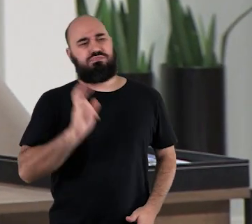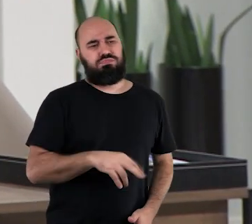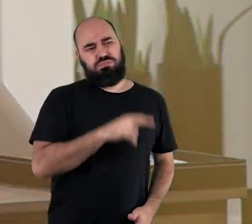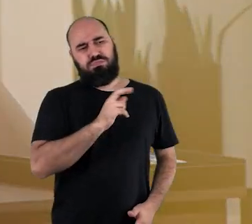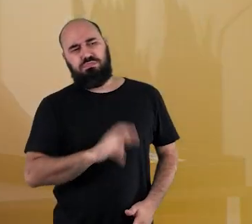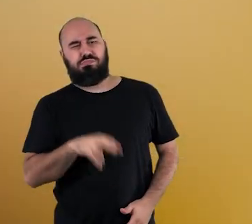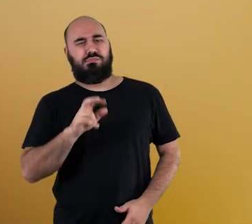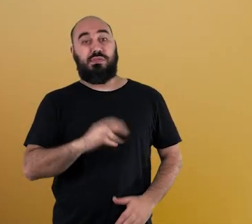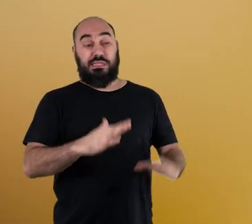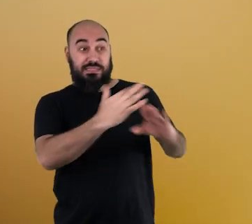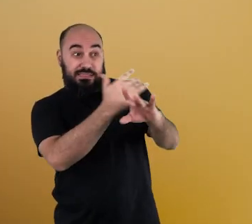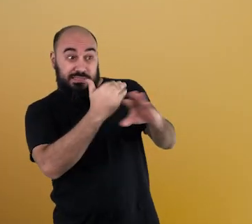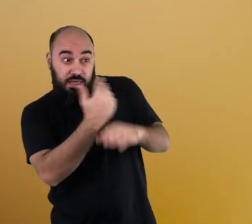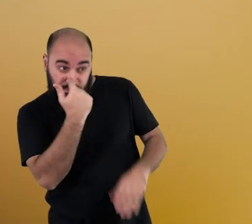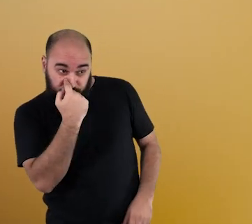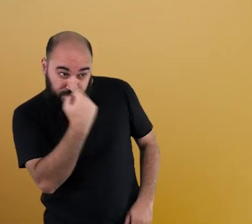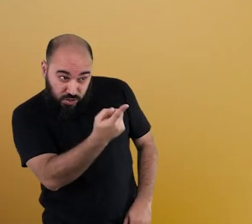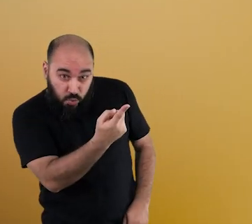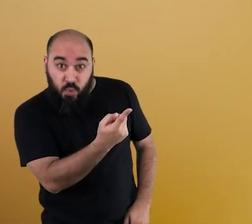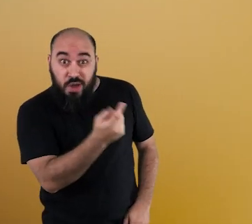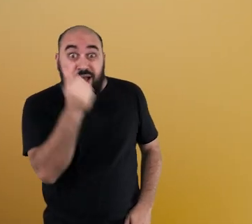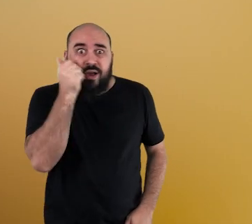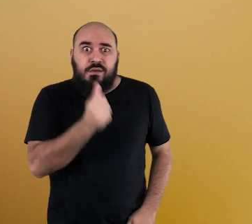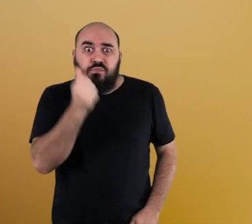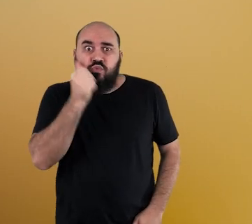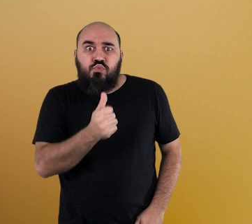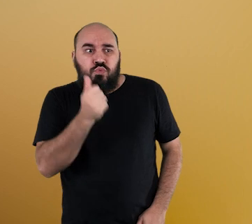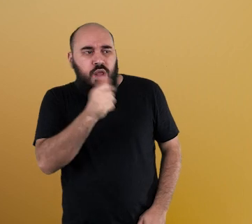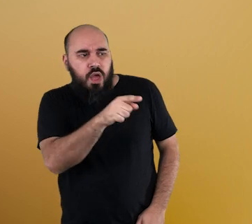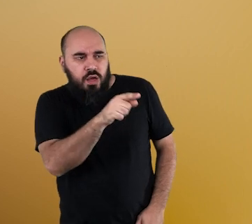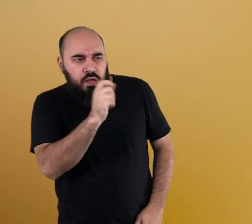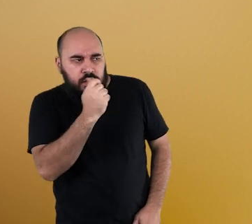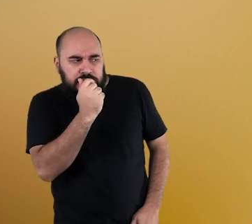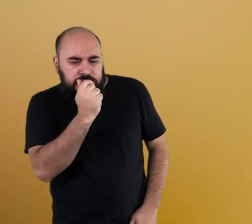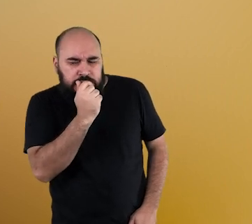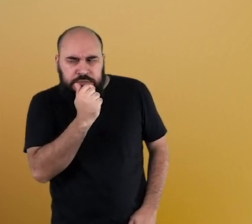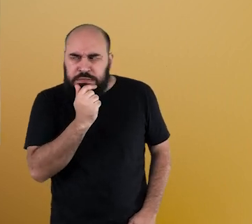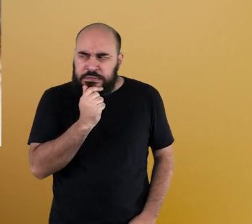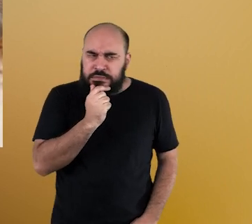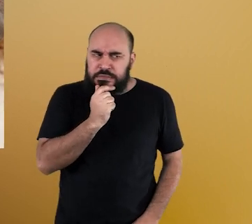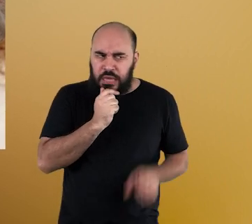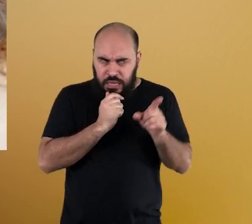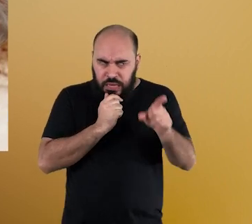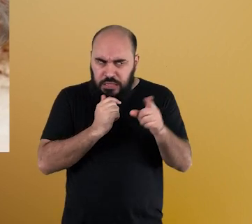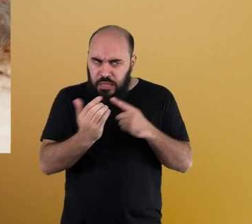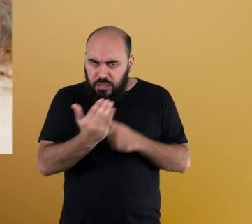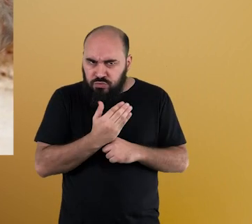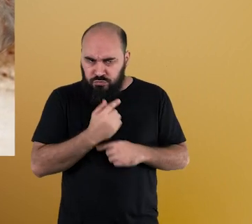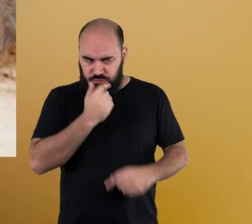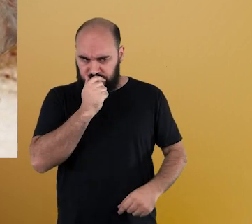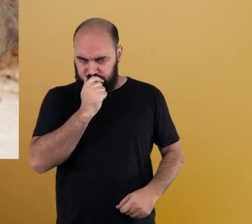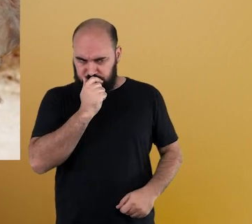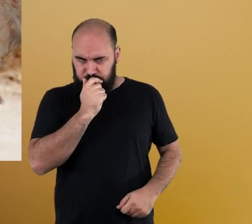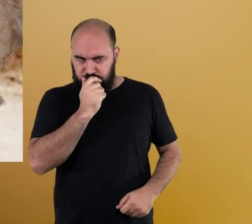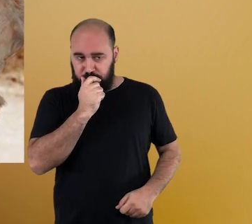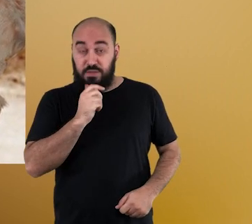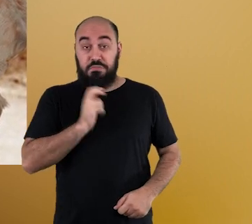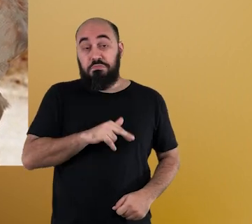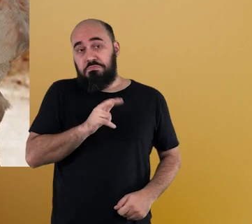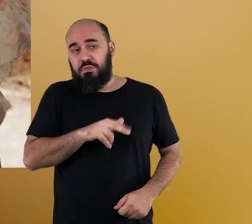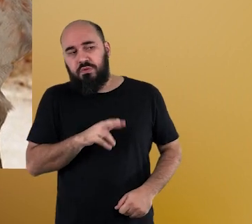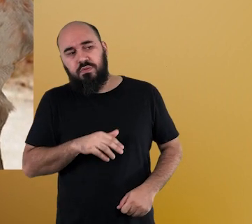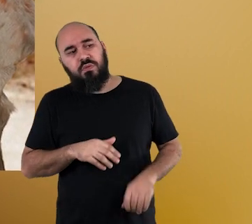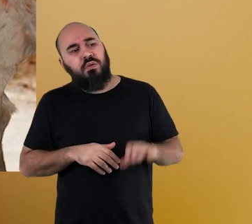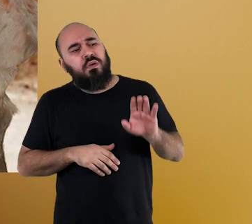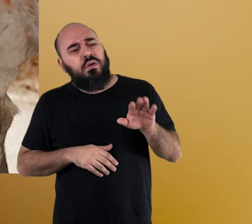senhora, entendendo que poderá ser aquela que Deus escolheu para ajudá-lo, Elias diz assim para ela: a senhora